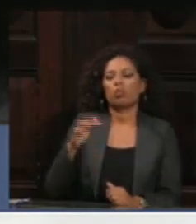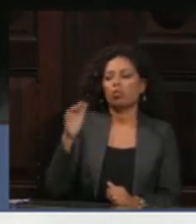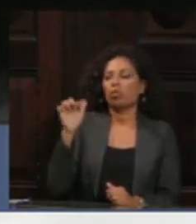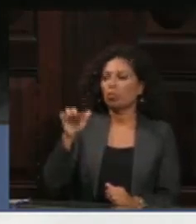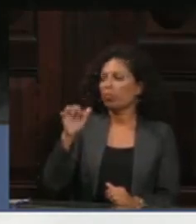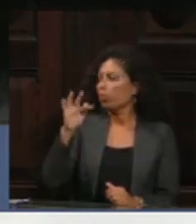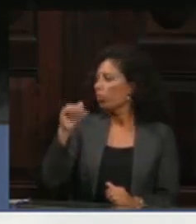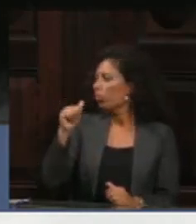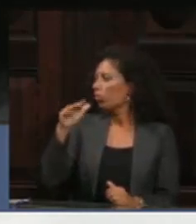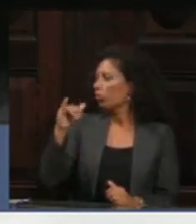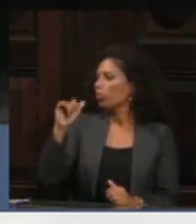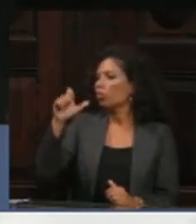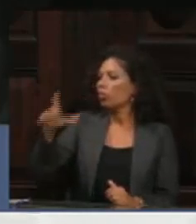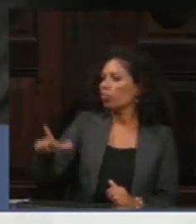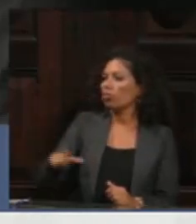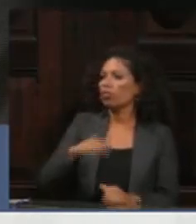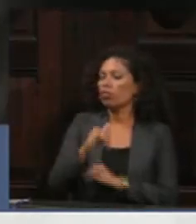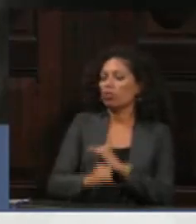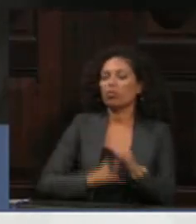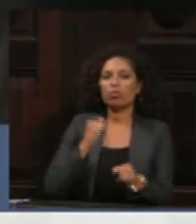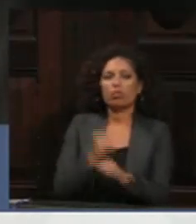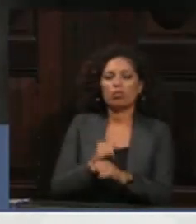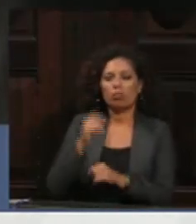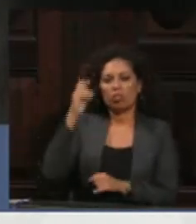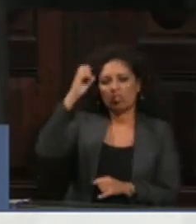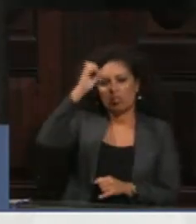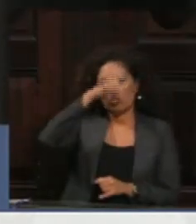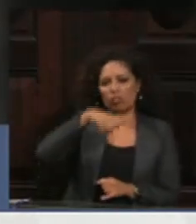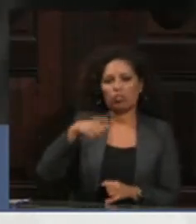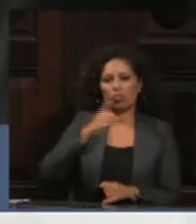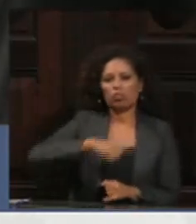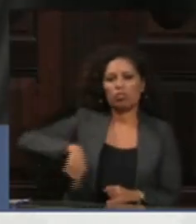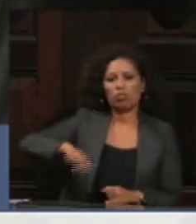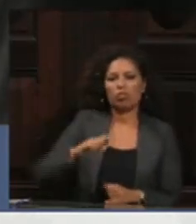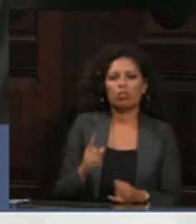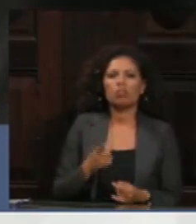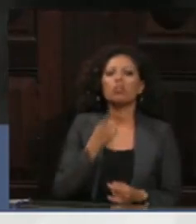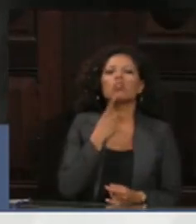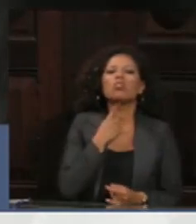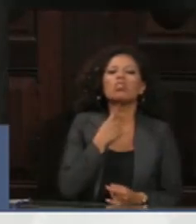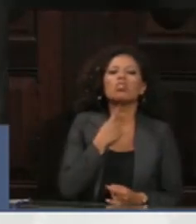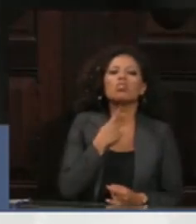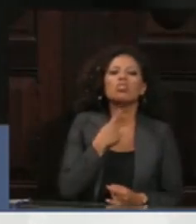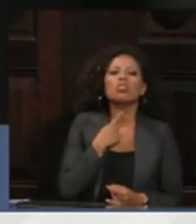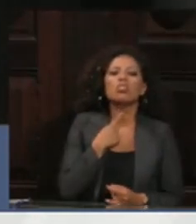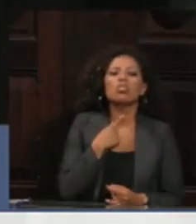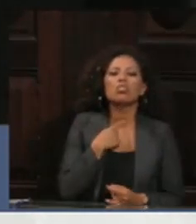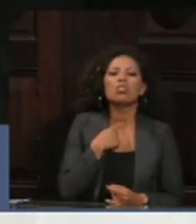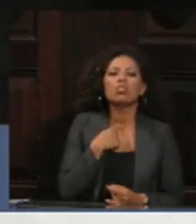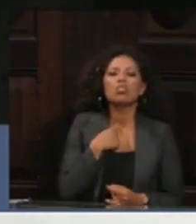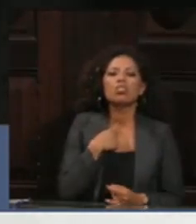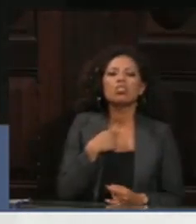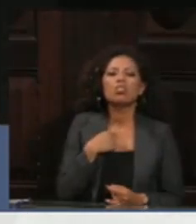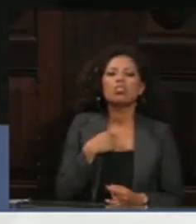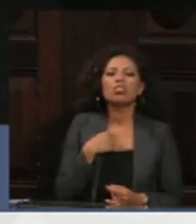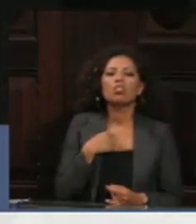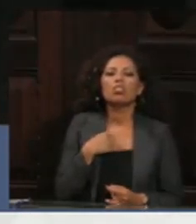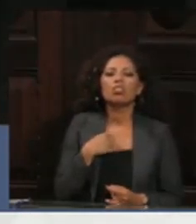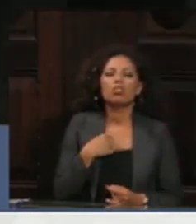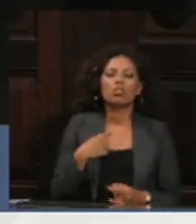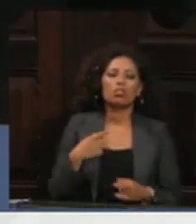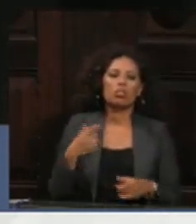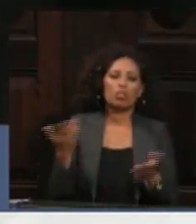matrícula através da internet e estão com dificuldade. Nossa proposta foi ao secretário para que nesse momento de